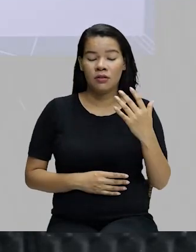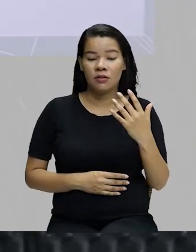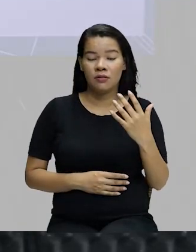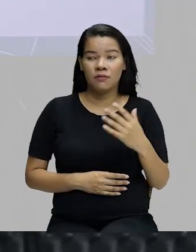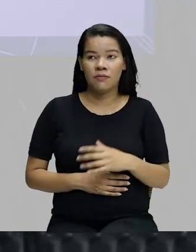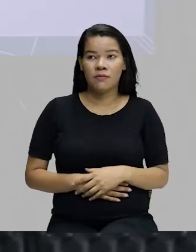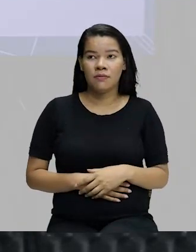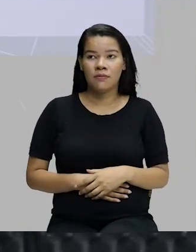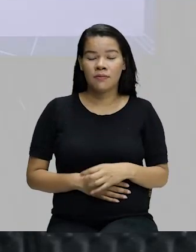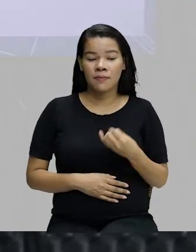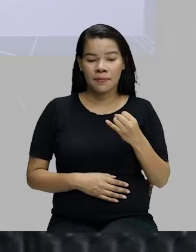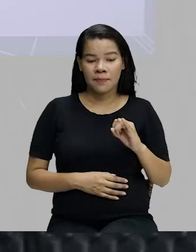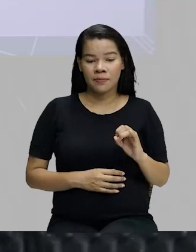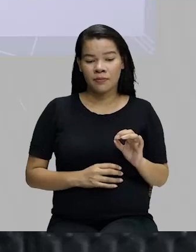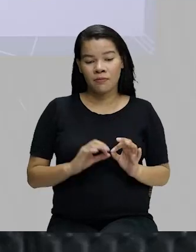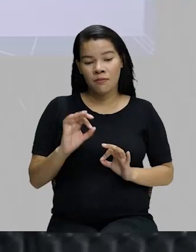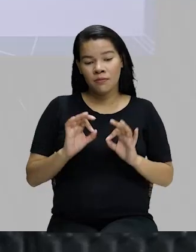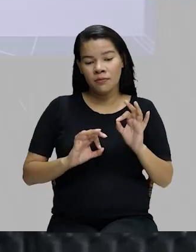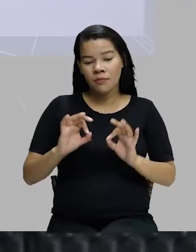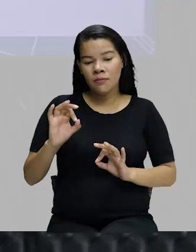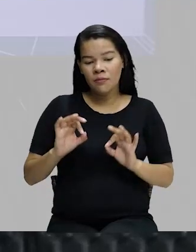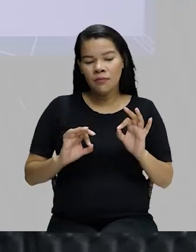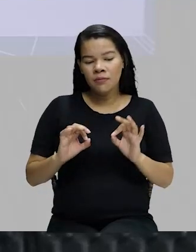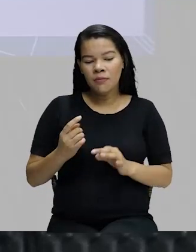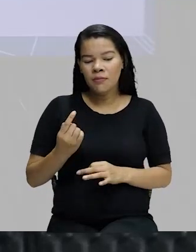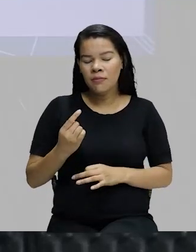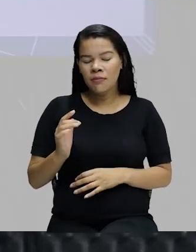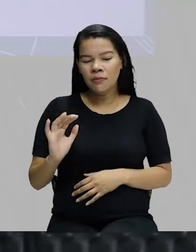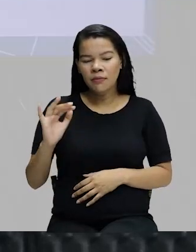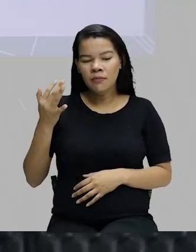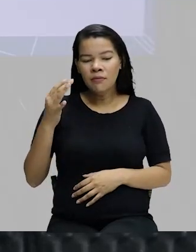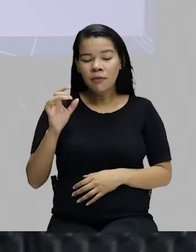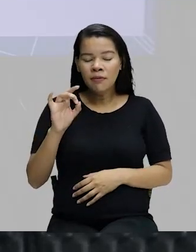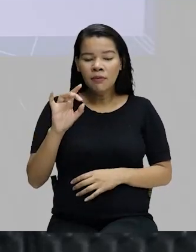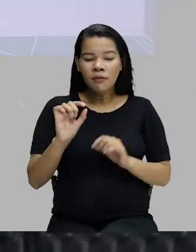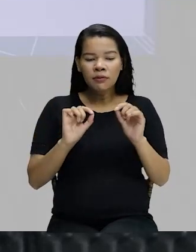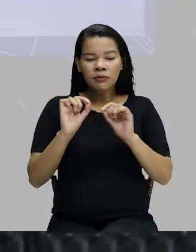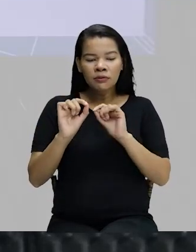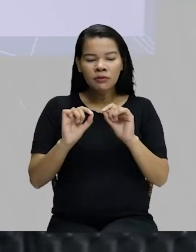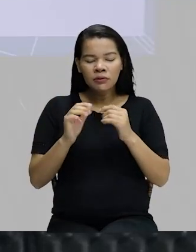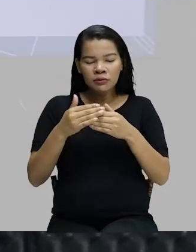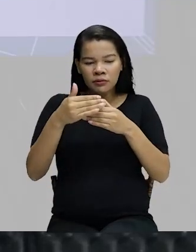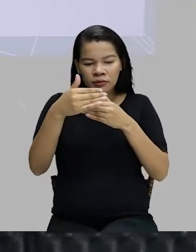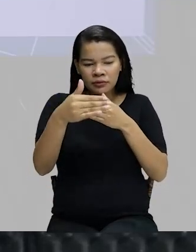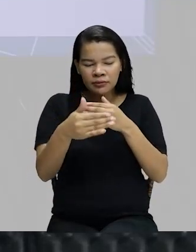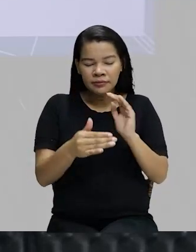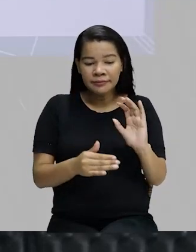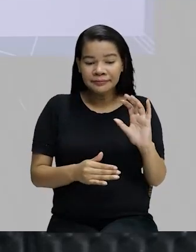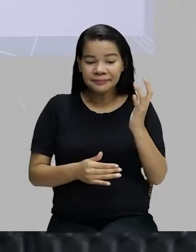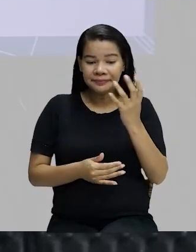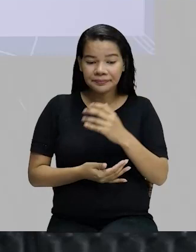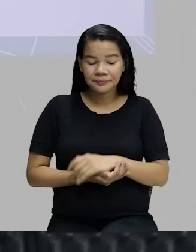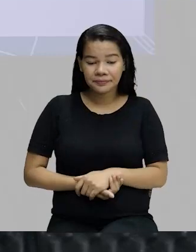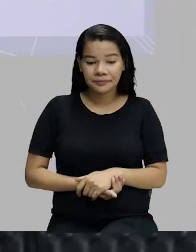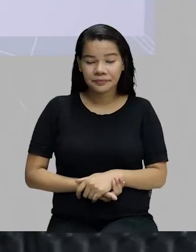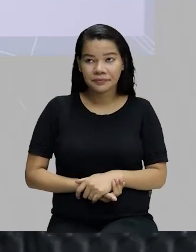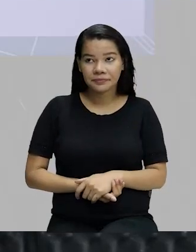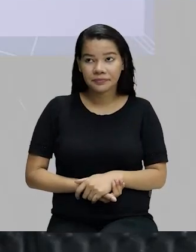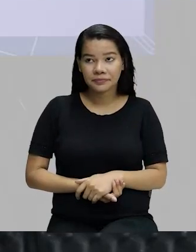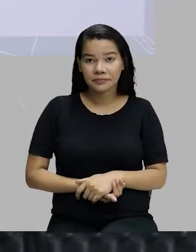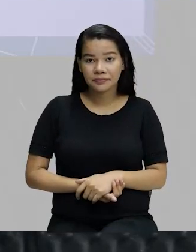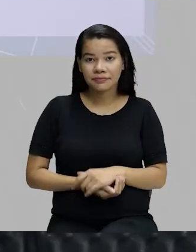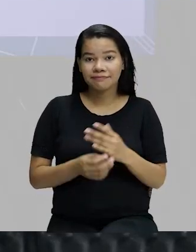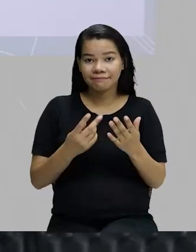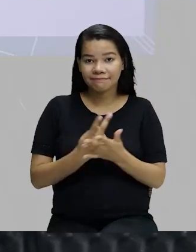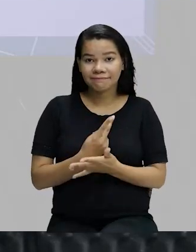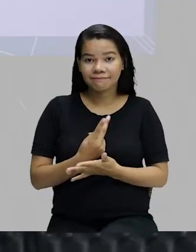eles queriam se preparar para uma determinada situação. Só que, durante esse acontecimento, como foi dito, a